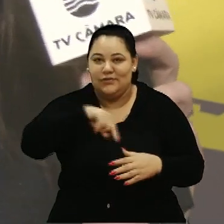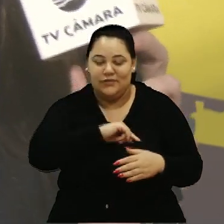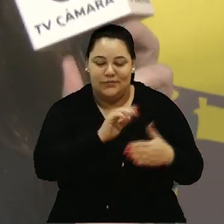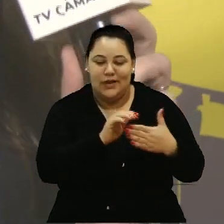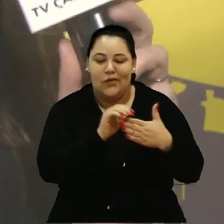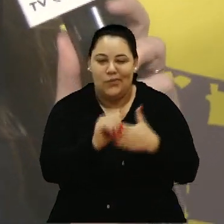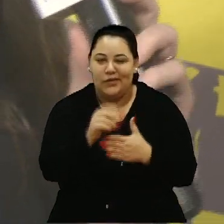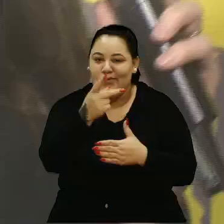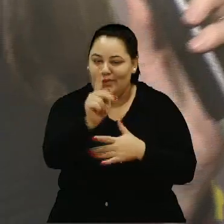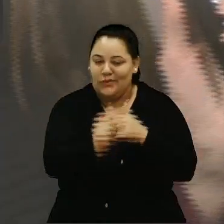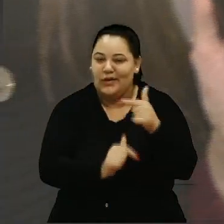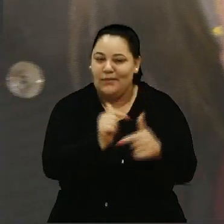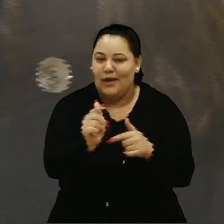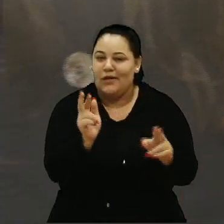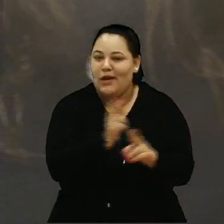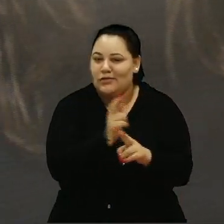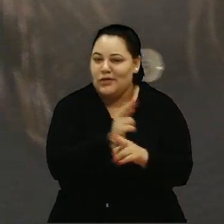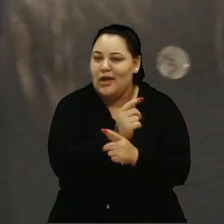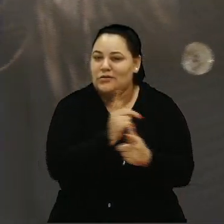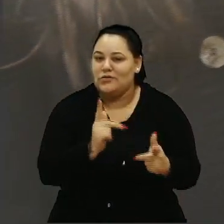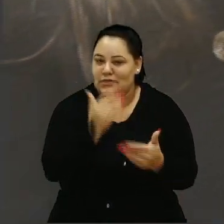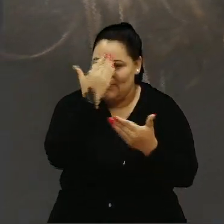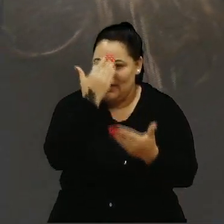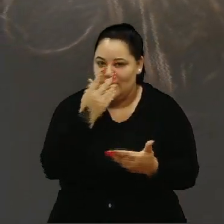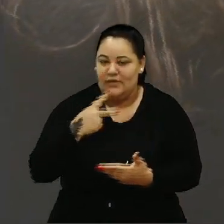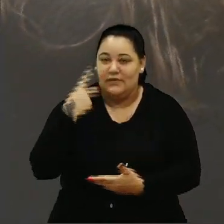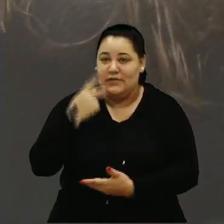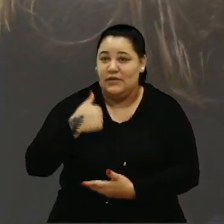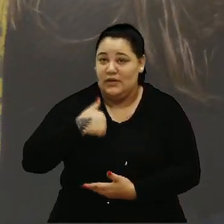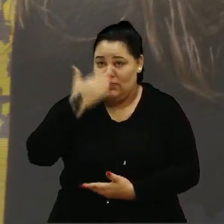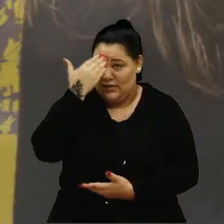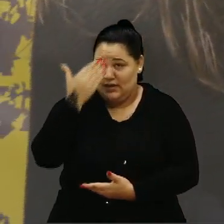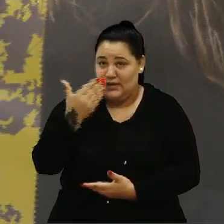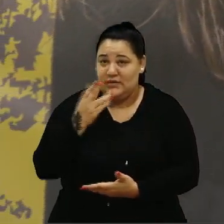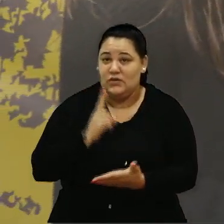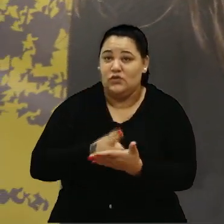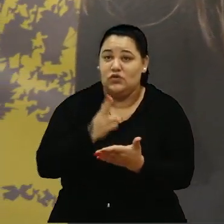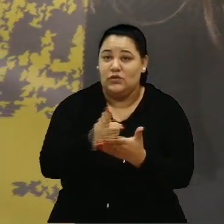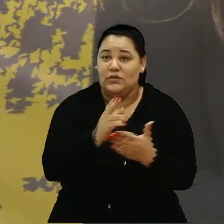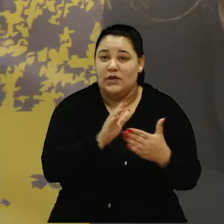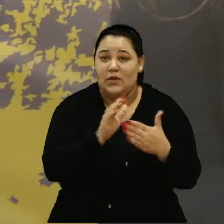todo o teu trabalho em relação a isso. Muito obrigada, vereadora. Eu que agradeço e seguimos